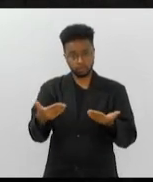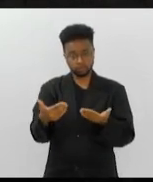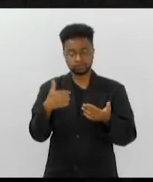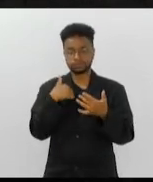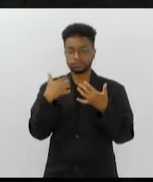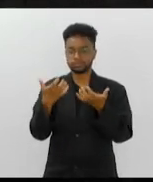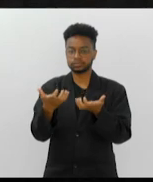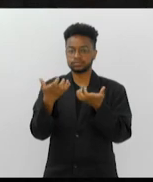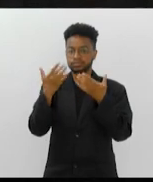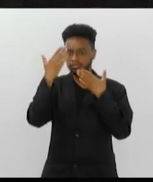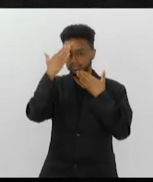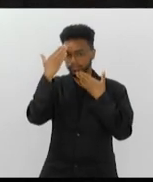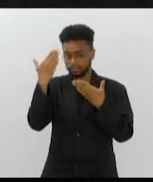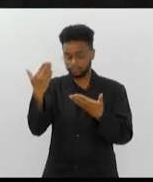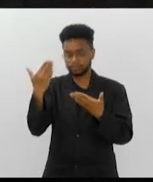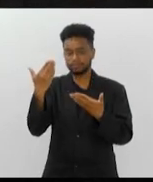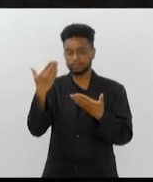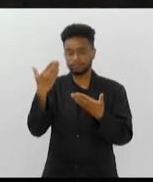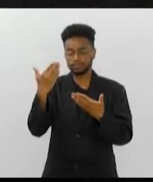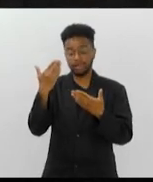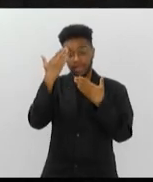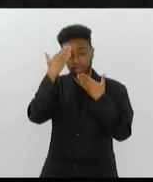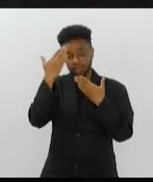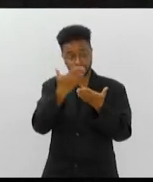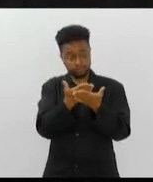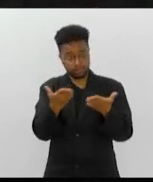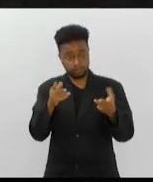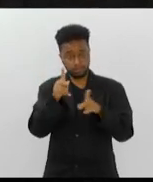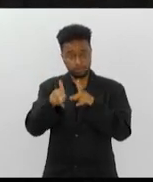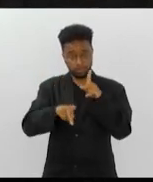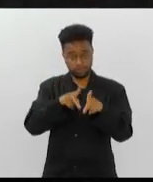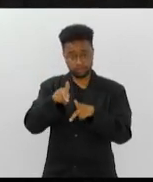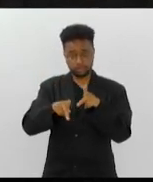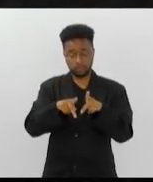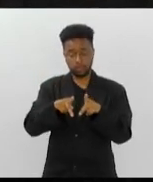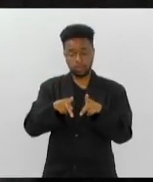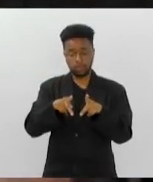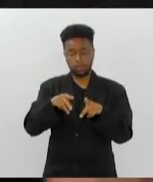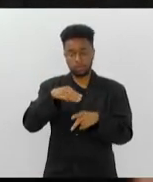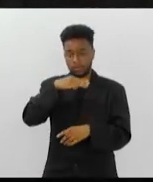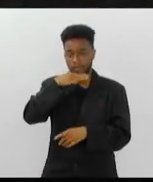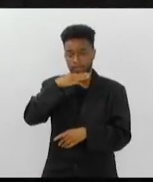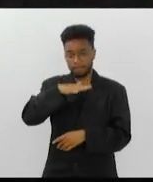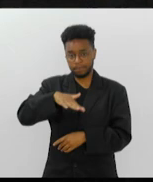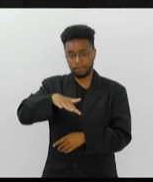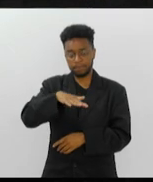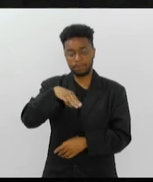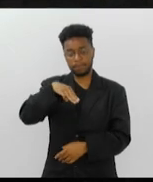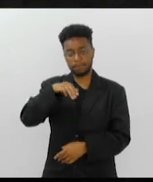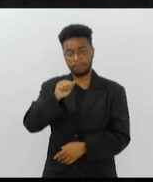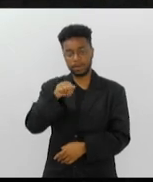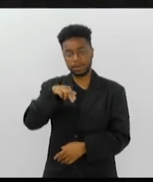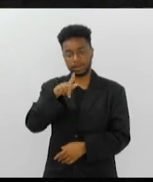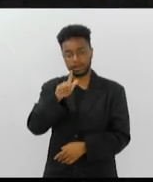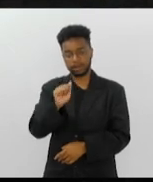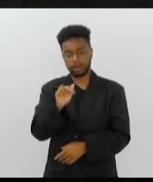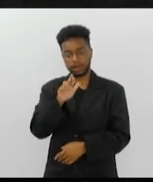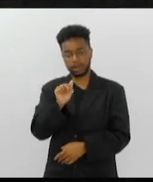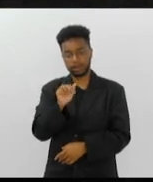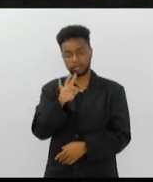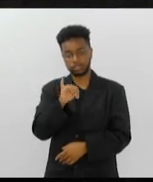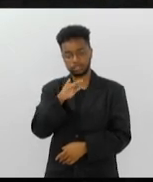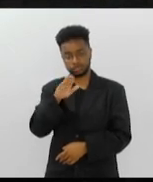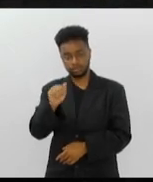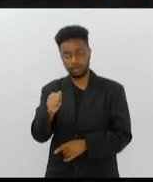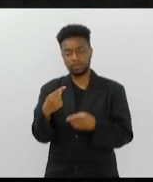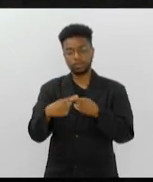agradecer. Agradecer a toda a população de Mangaratiba, né, que caminhou conosco nesses últimos meses.